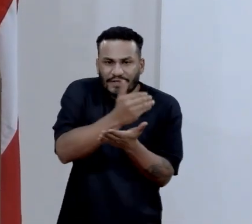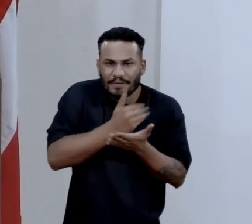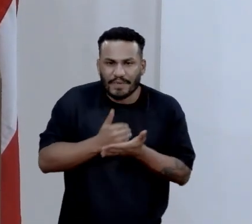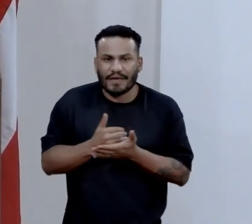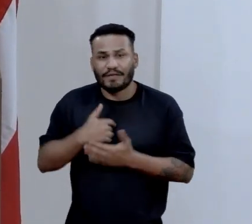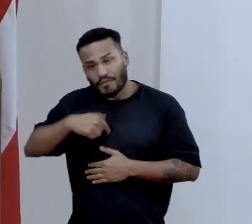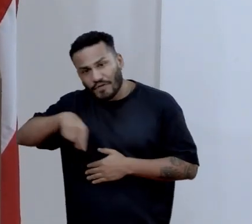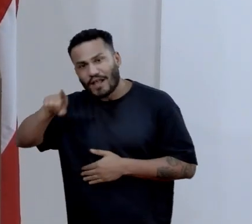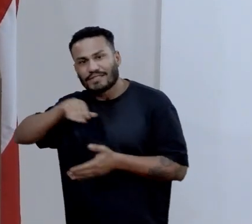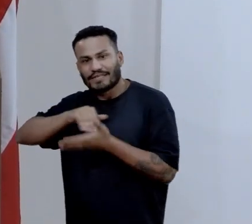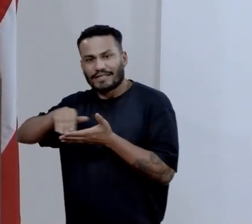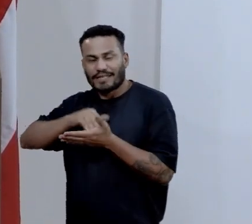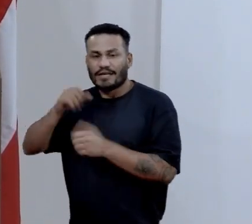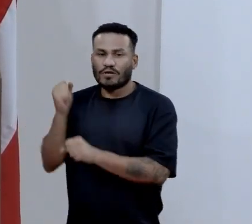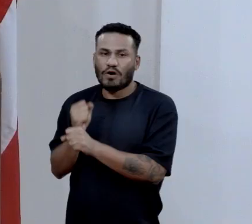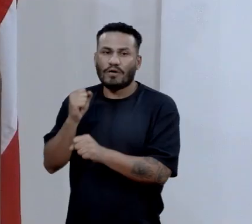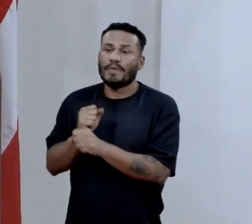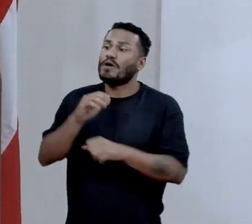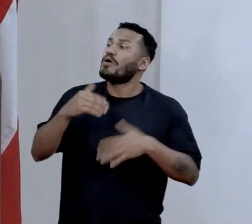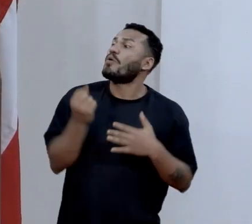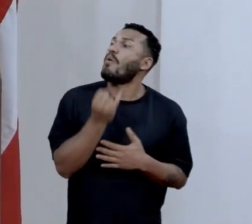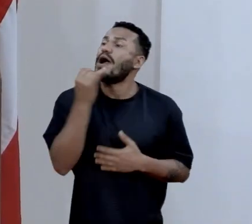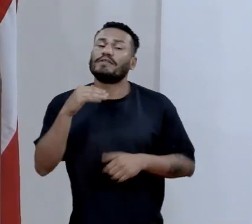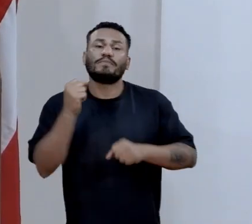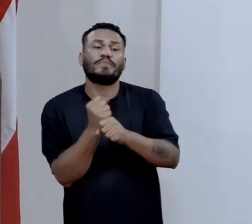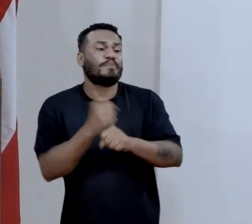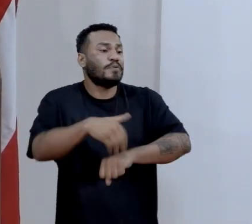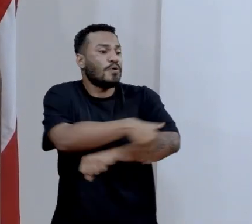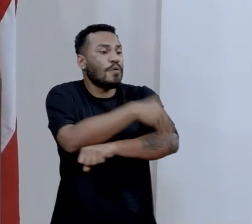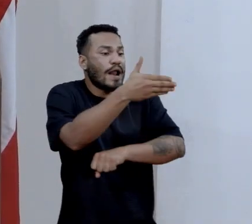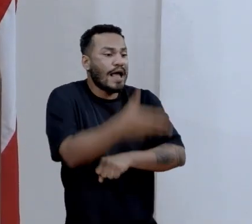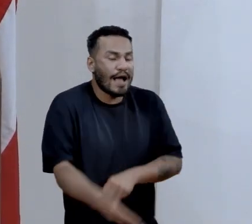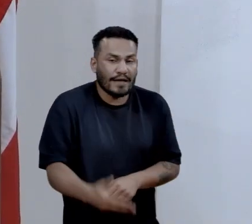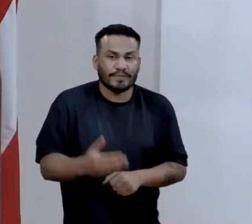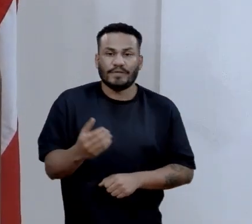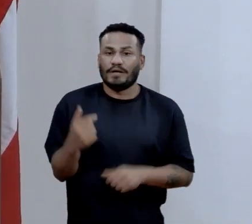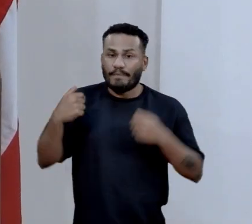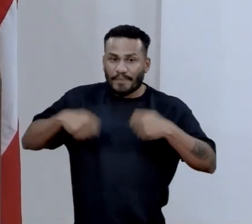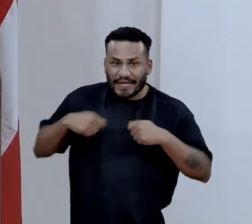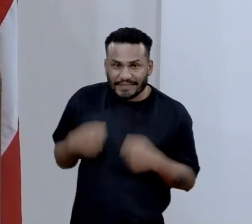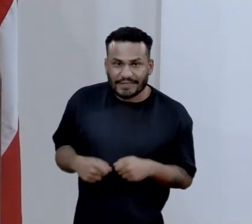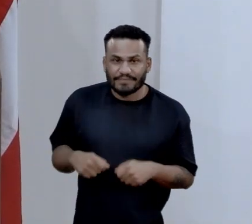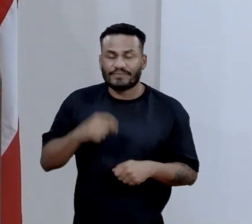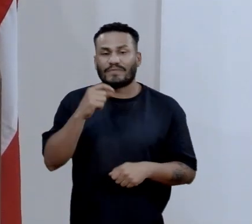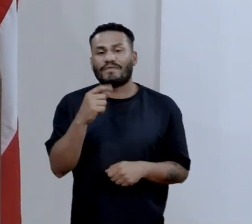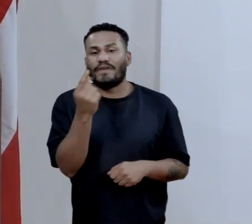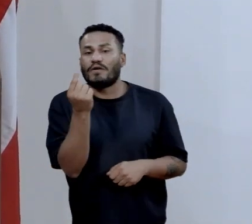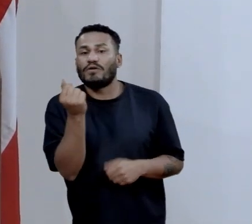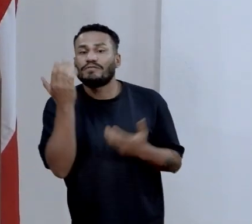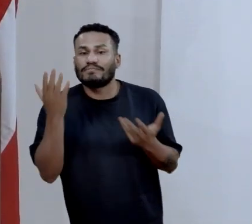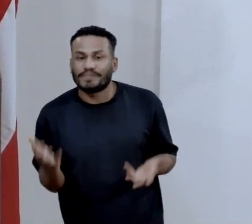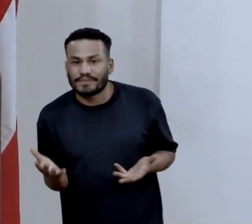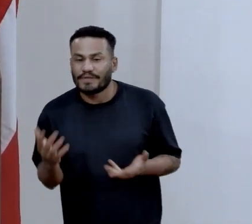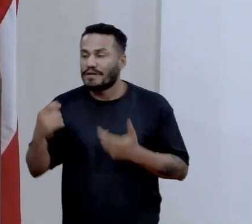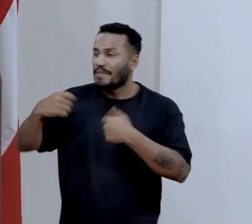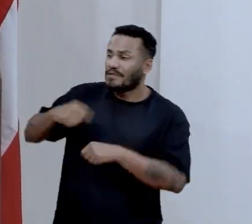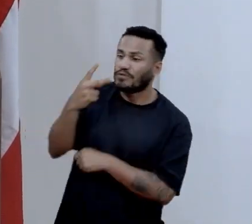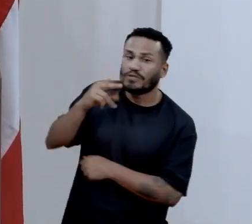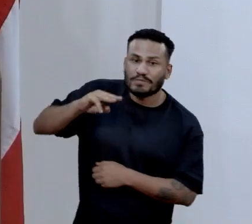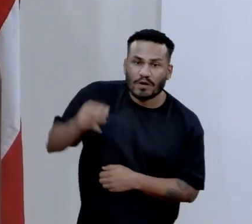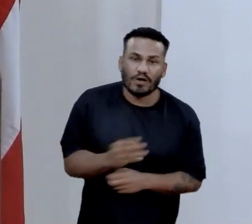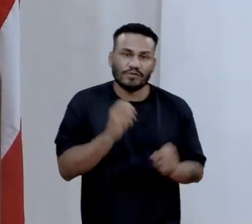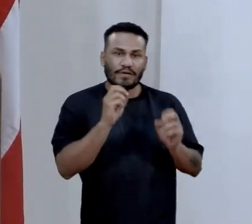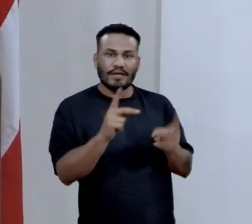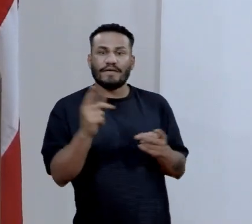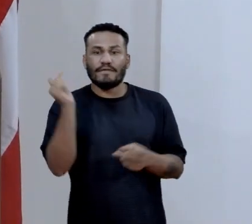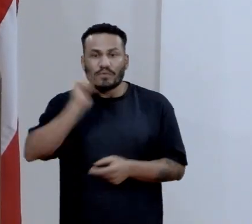levantamento, eu fui lá na Secretaria de Obras, secretário, quanto é que vai para a pavimentação daquela rua? Nós precisamos de X reais, nós precisamos de 2 milhões, ok,